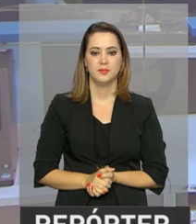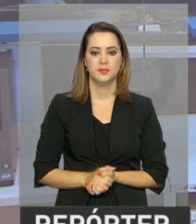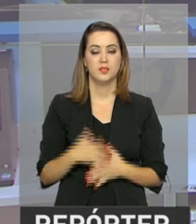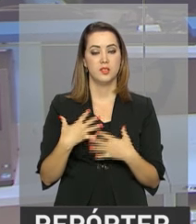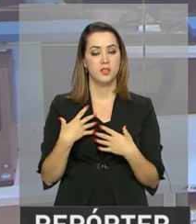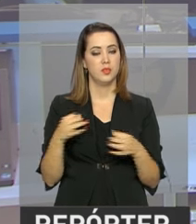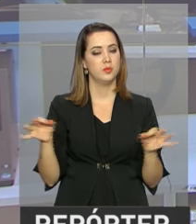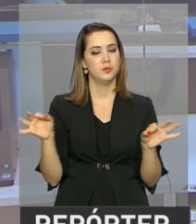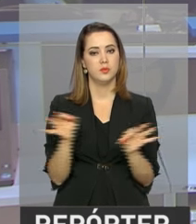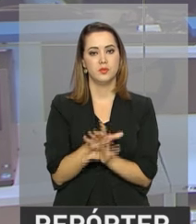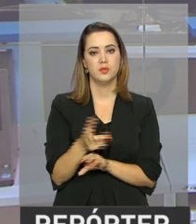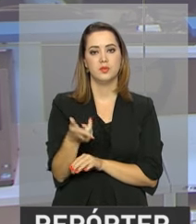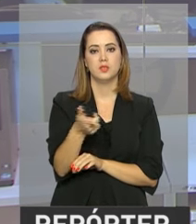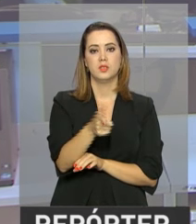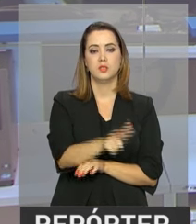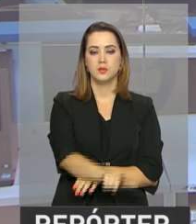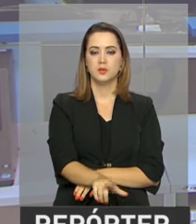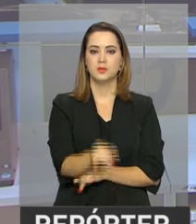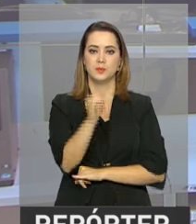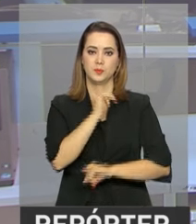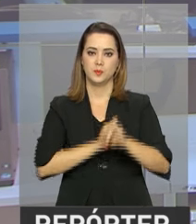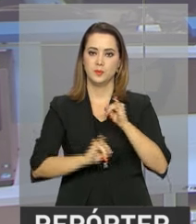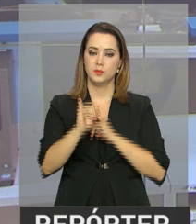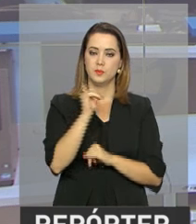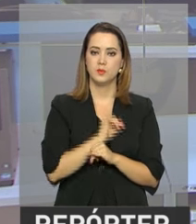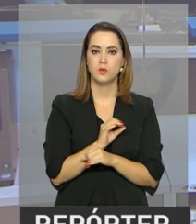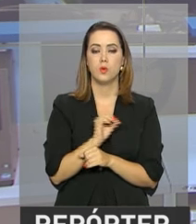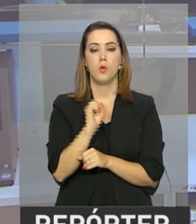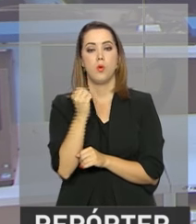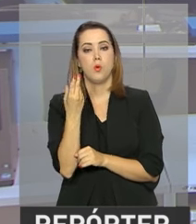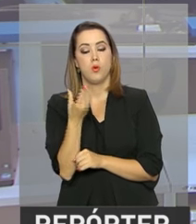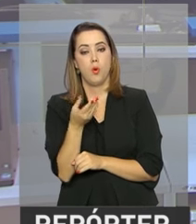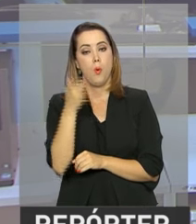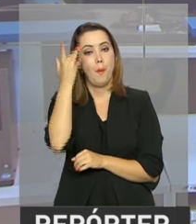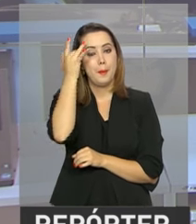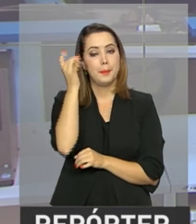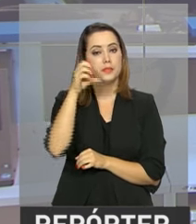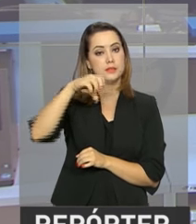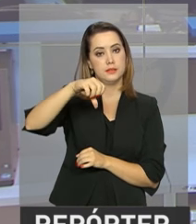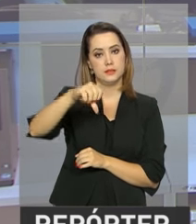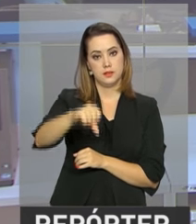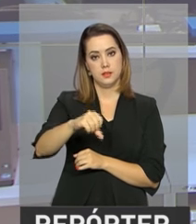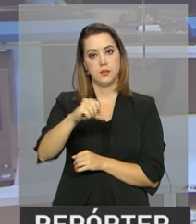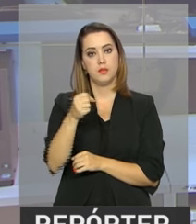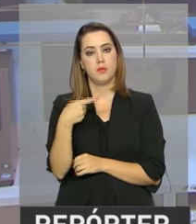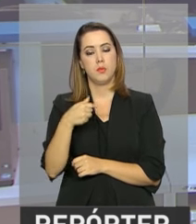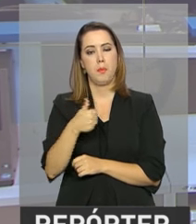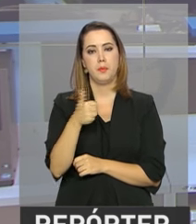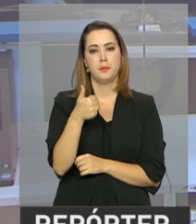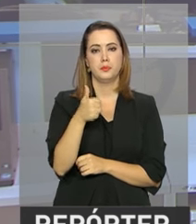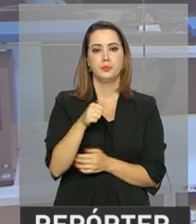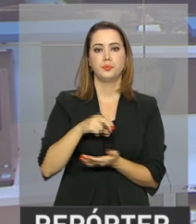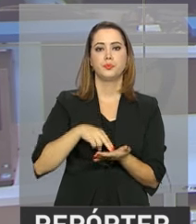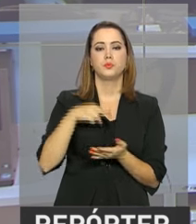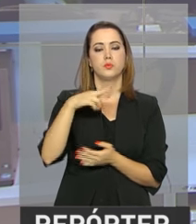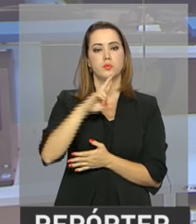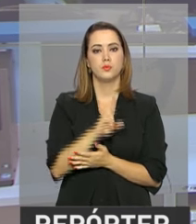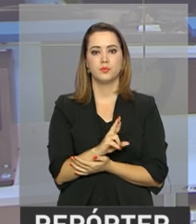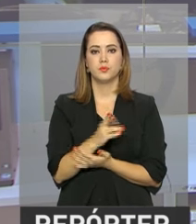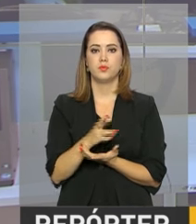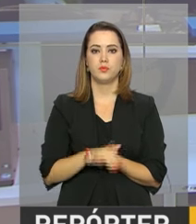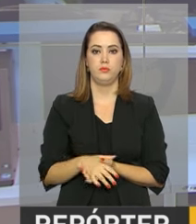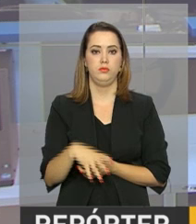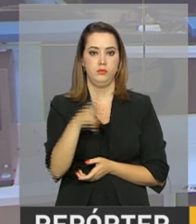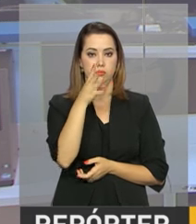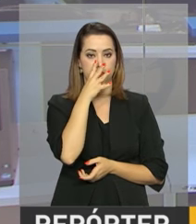E nós ficamos por aqui, voltamos a qualquer momento com outras informações ou amanhã, às 9 da manhã, a nossa primeira edição do dia do